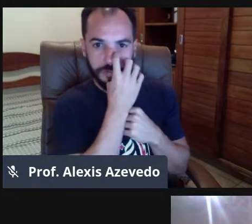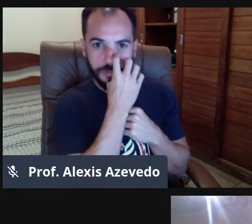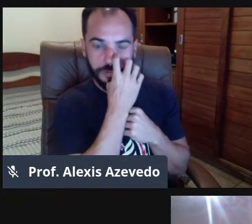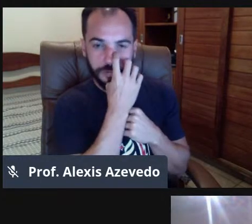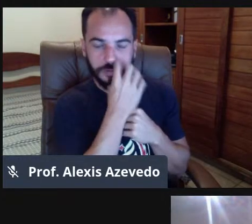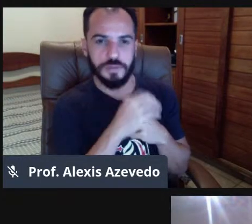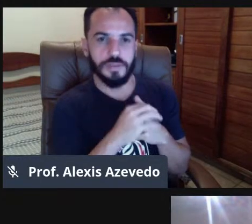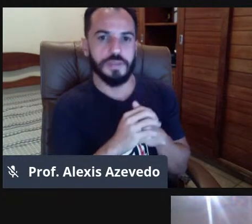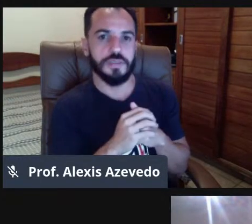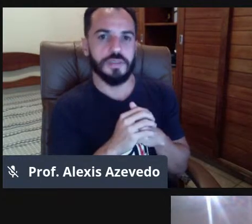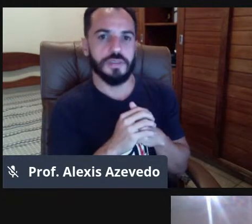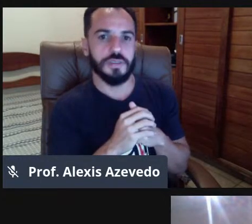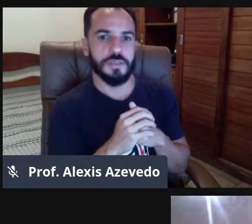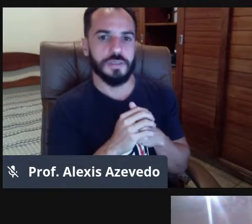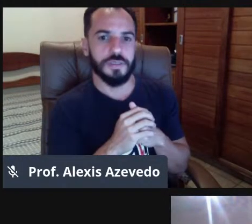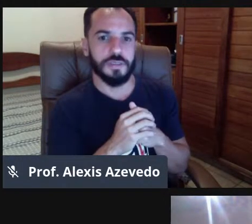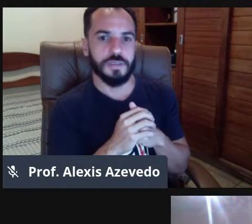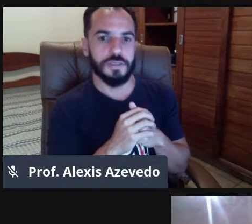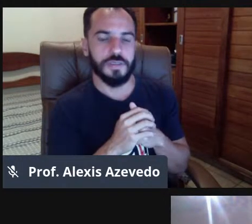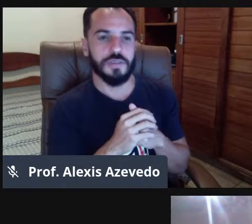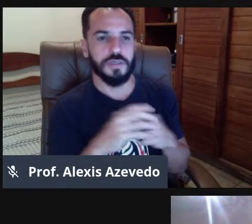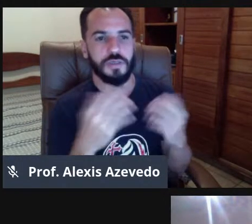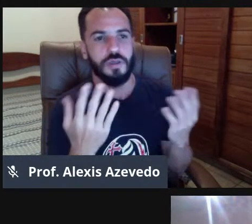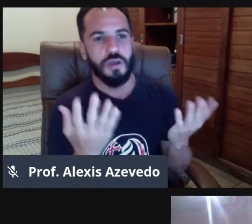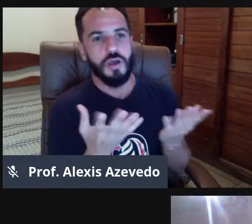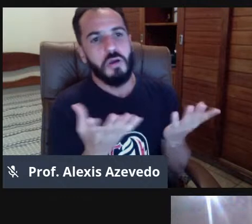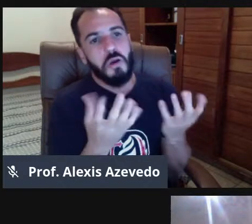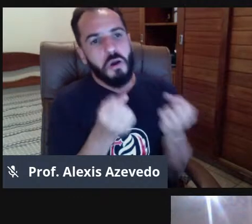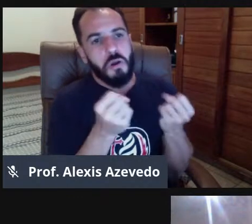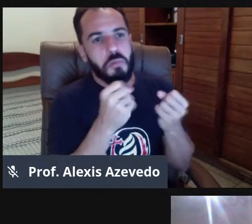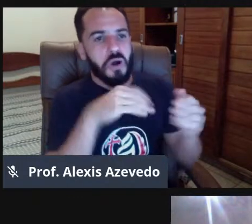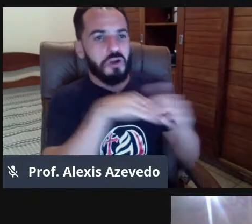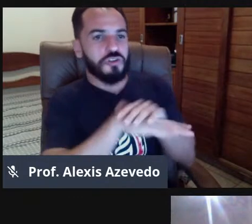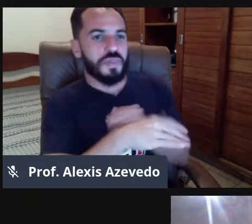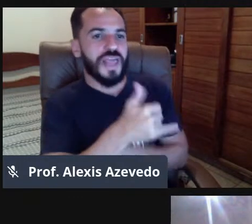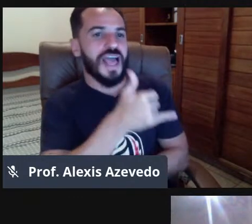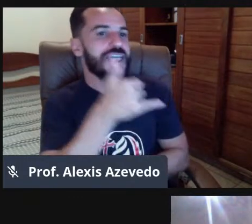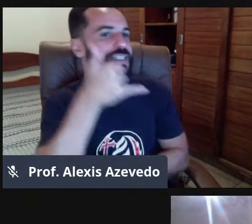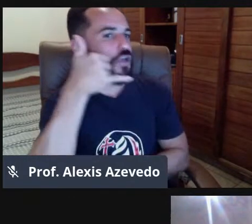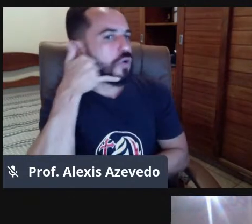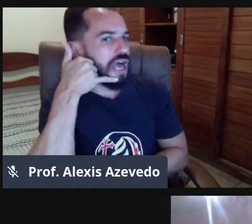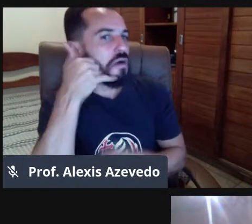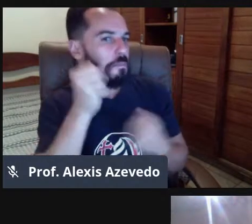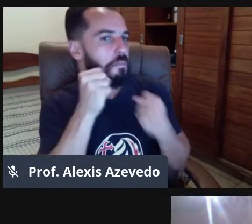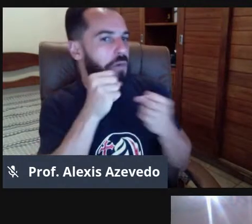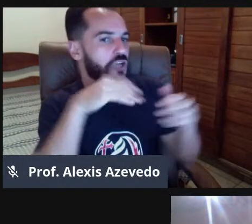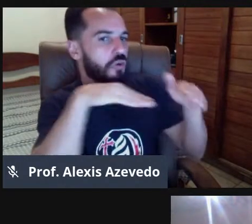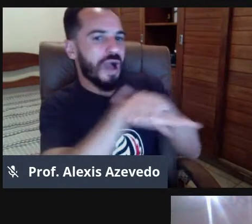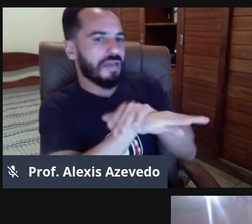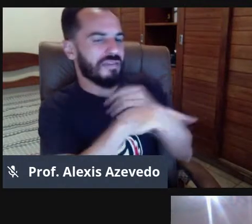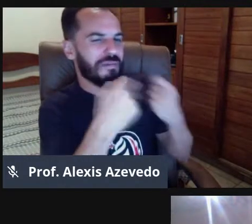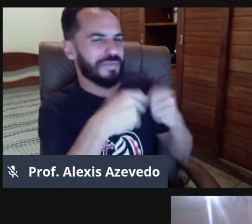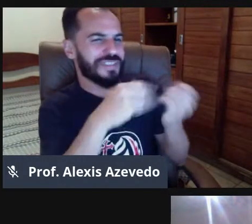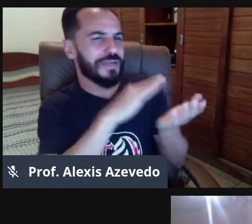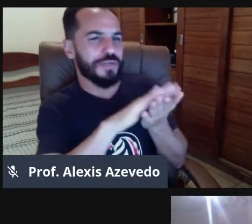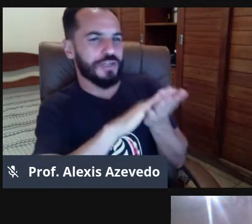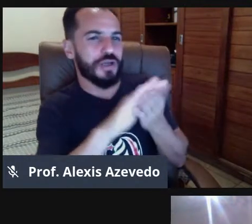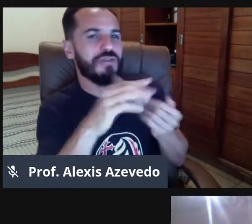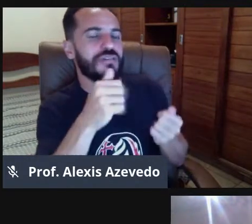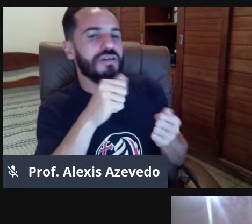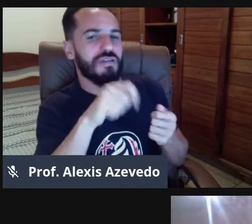Eu acho que não é nem isso. Se a pessoa quiser, hoje em dia você arquiva no seu celular, né? Sim. Nem sei se precisa imprimir, né?